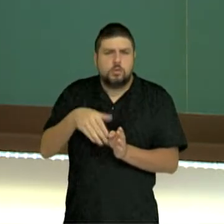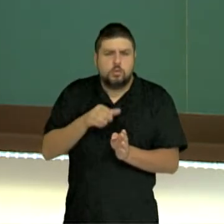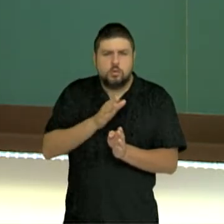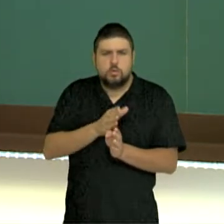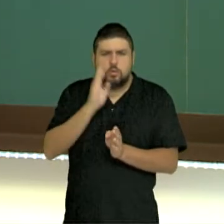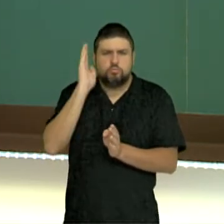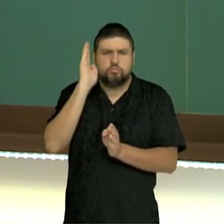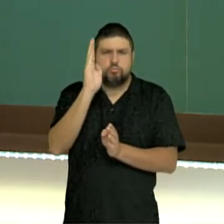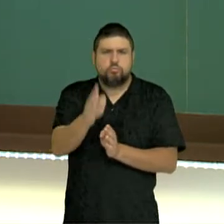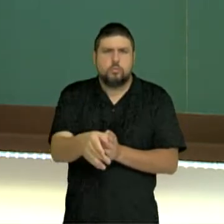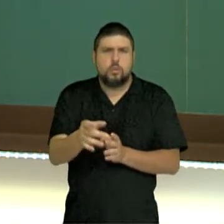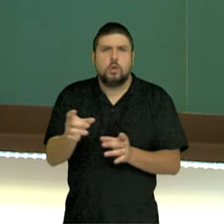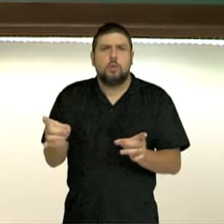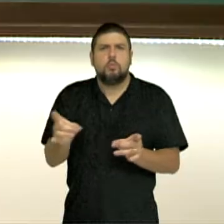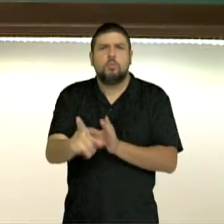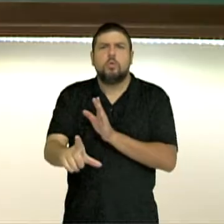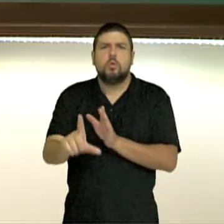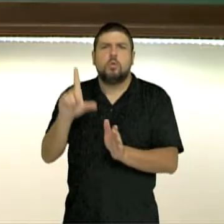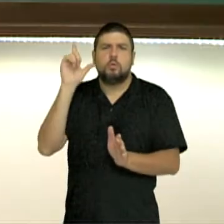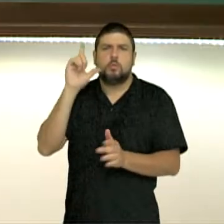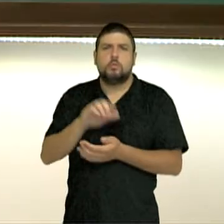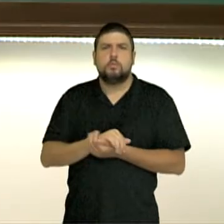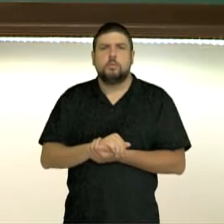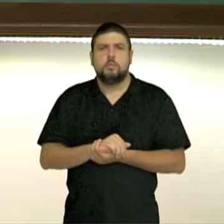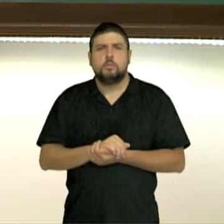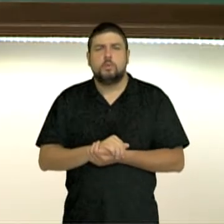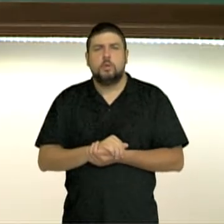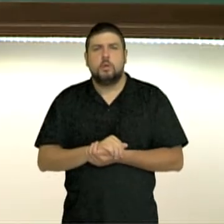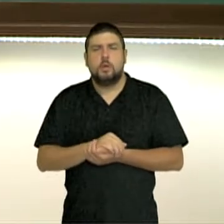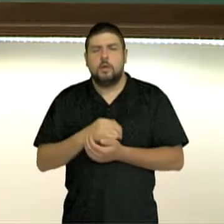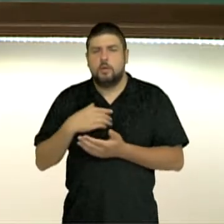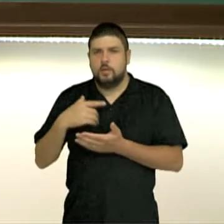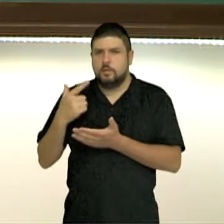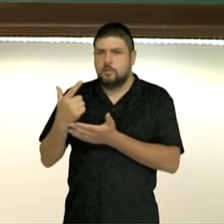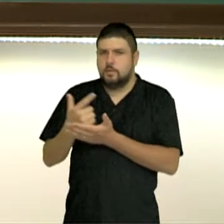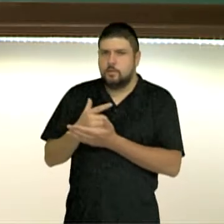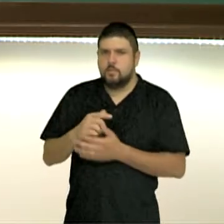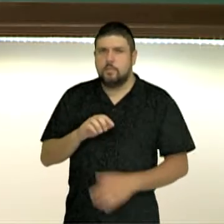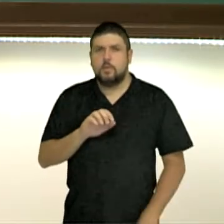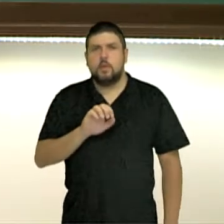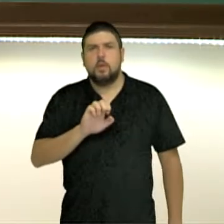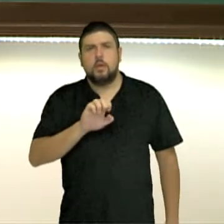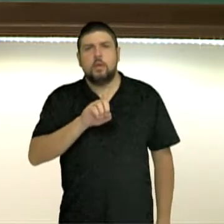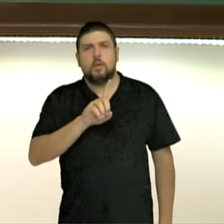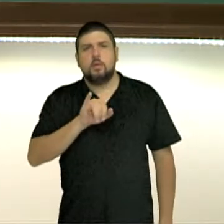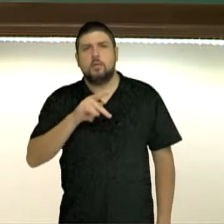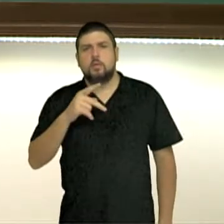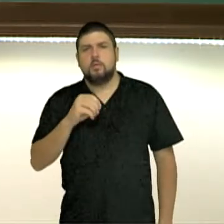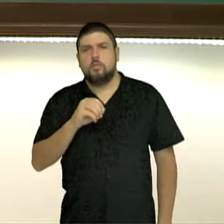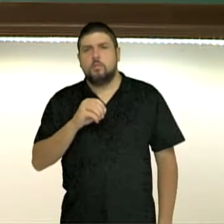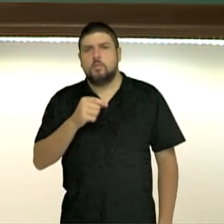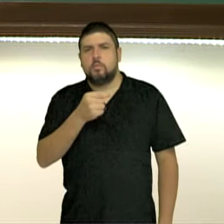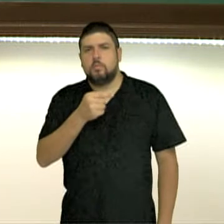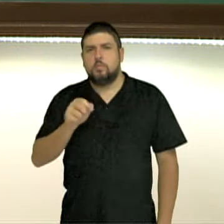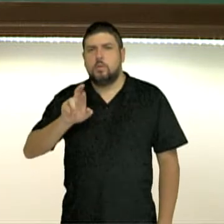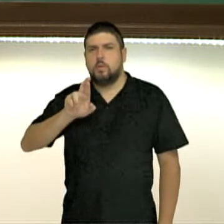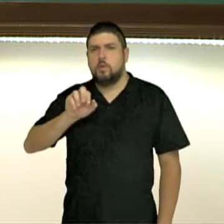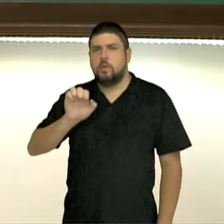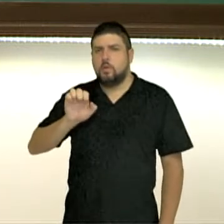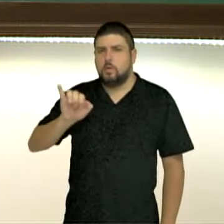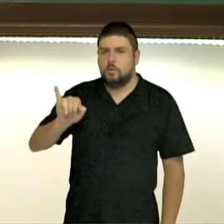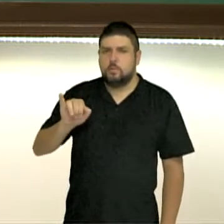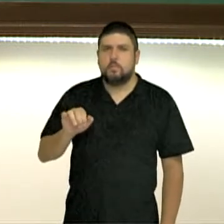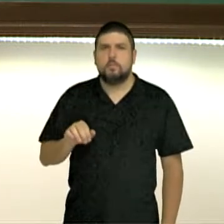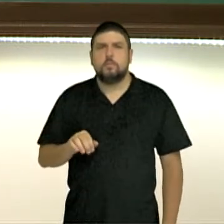nós encontramos então na tragédia de Édipo, o rei, uma noção muito forte de determinismo.